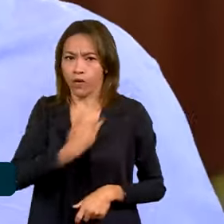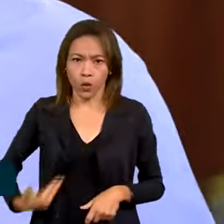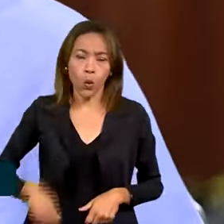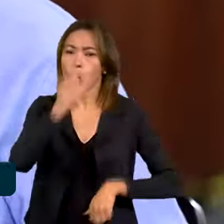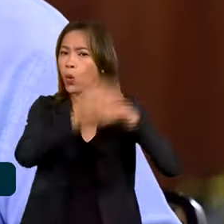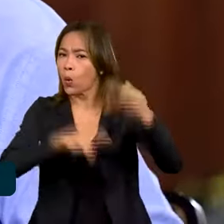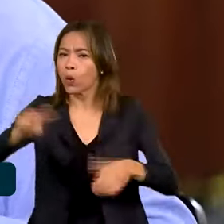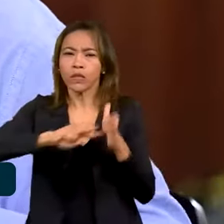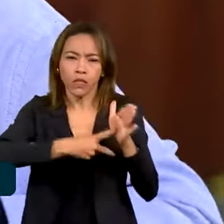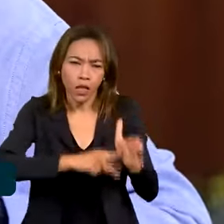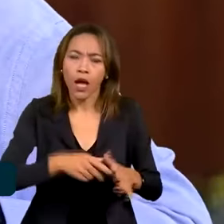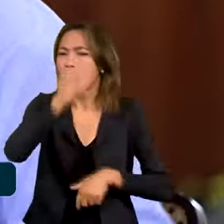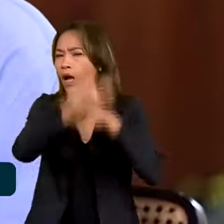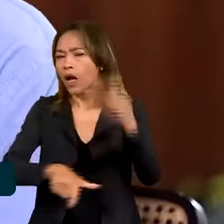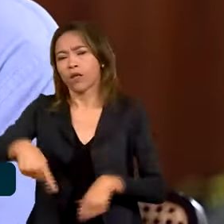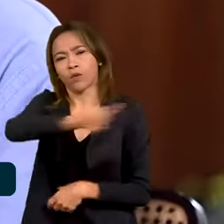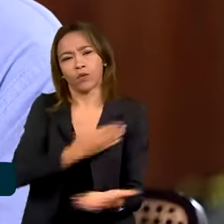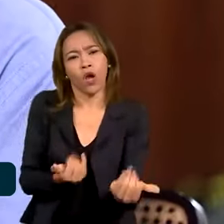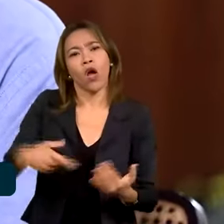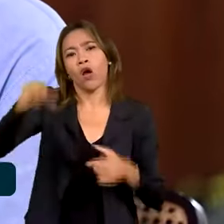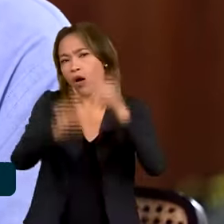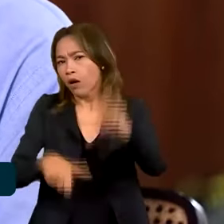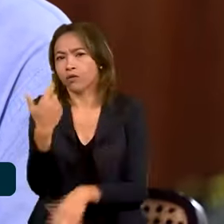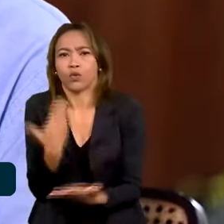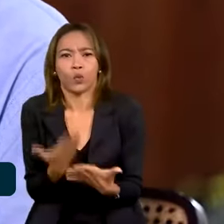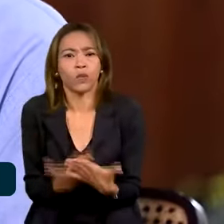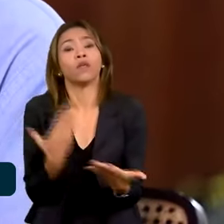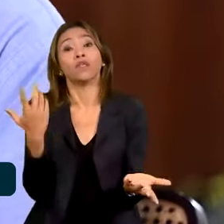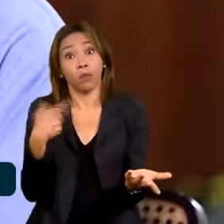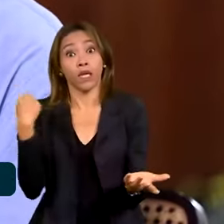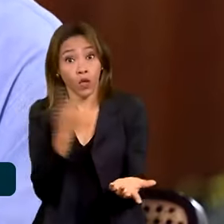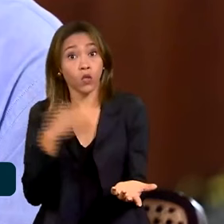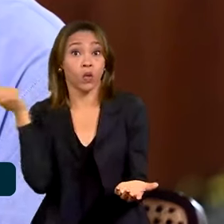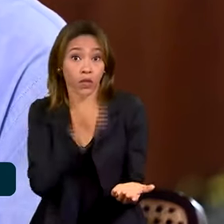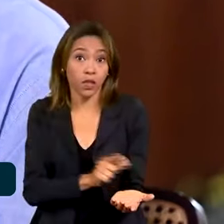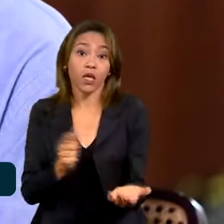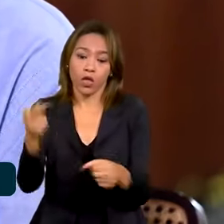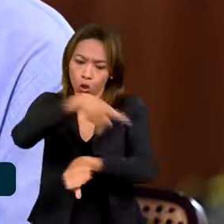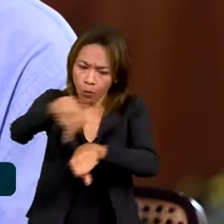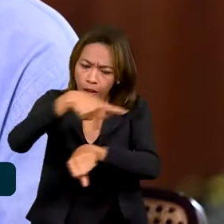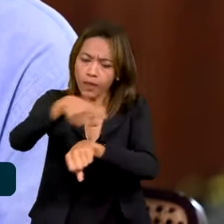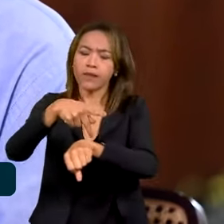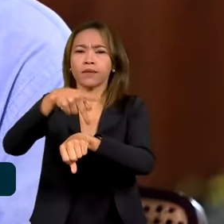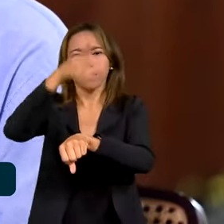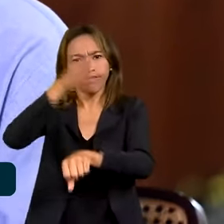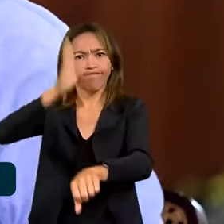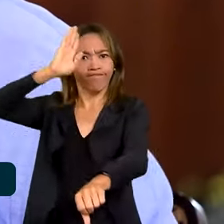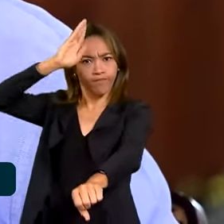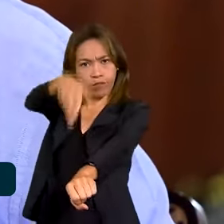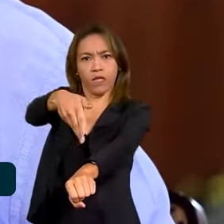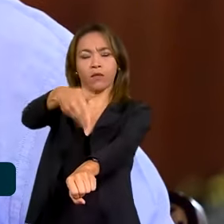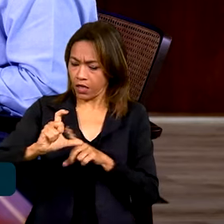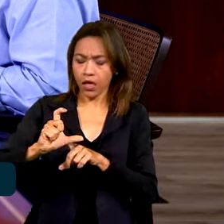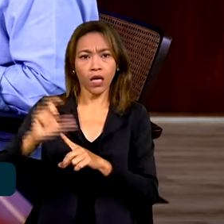com estudantes, para que a gente possa colocar o Brasil definitivamente no centro da democracia em